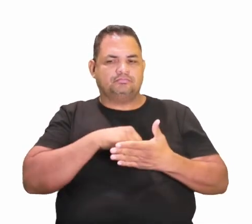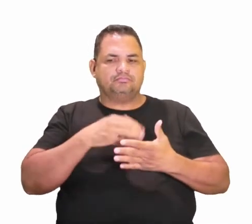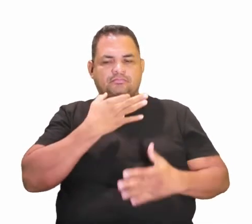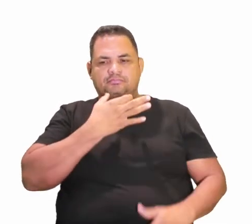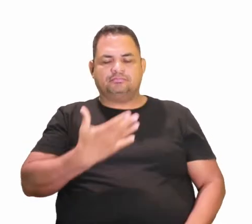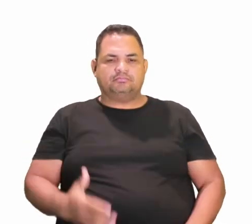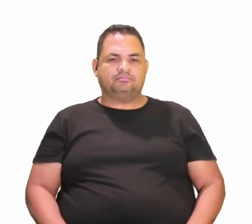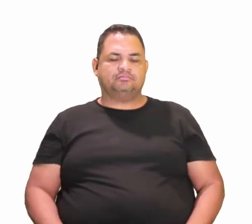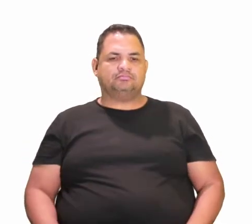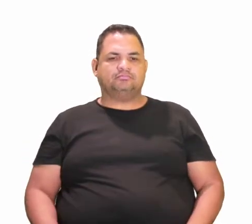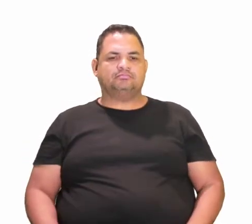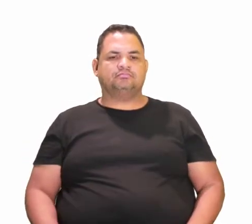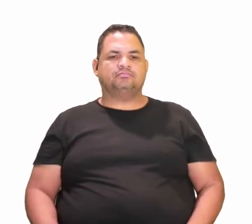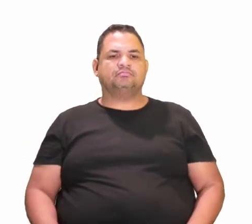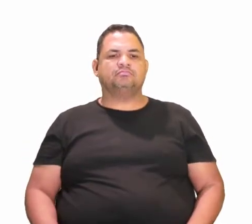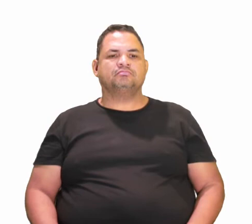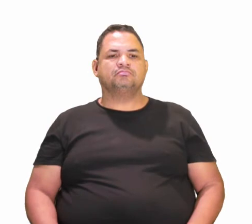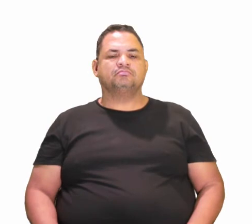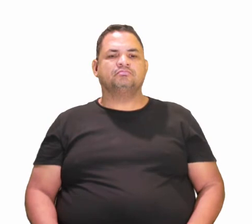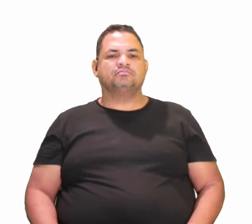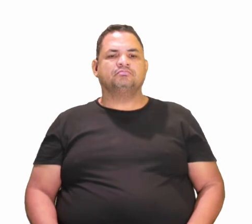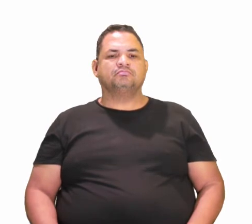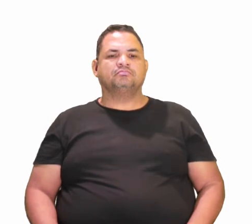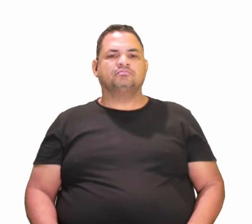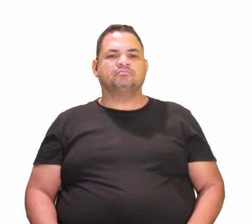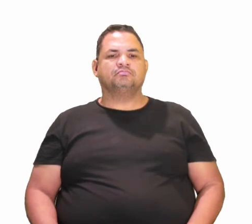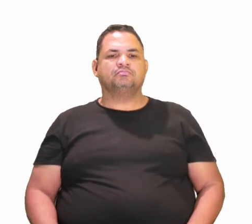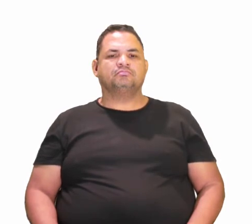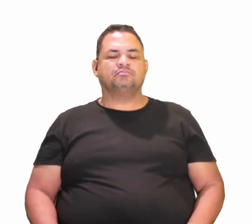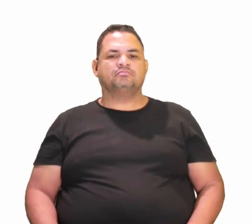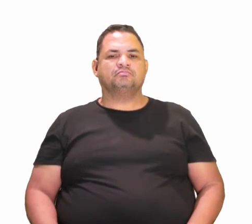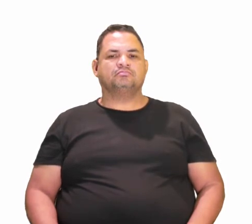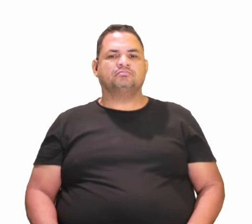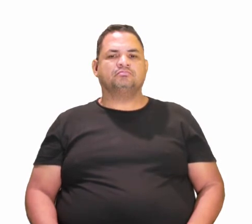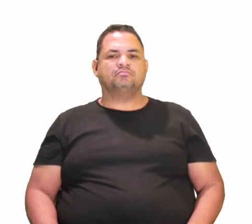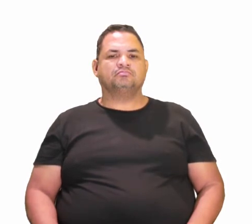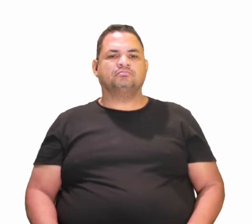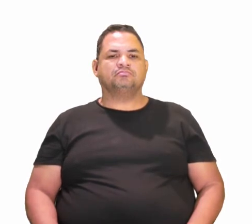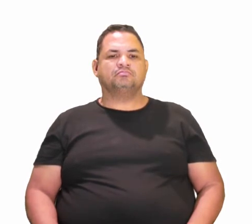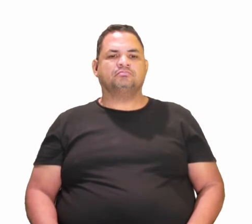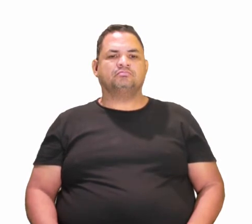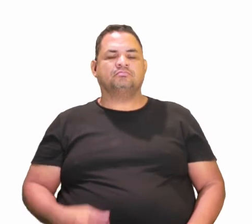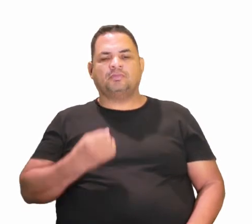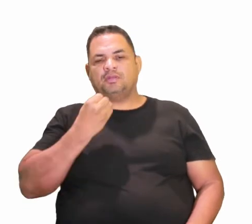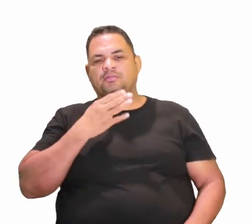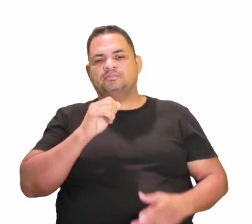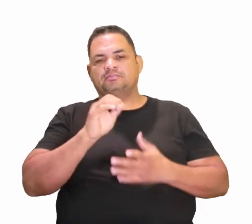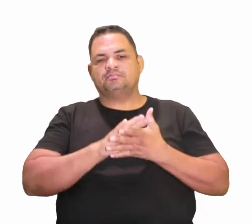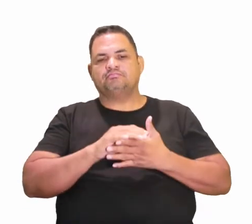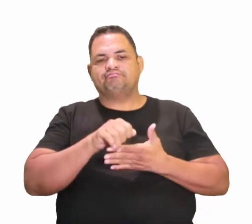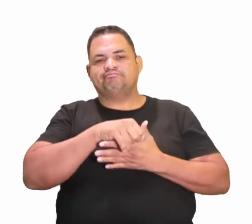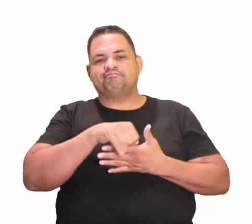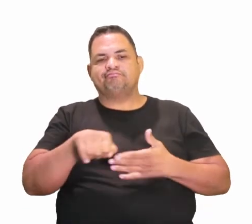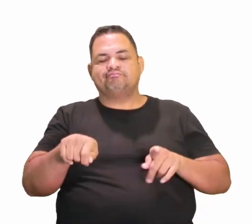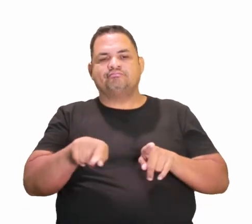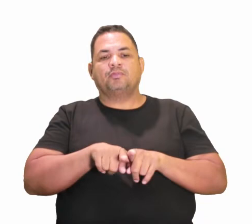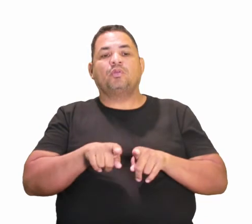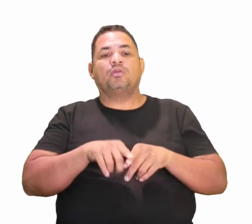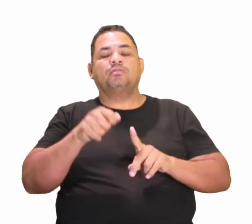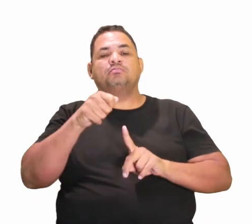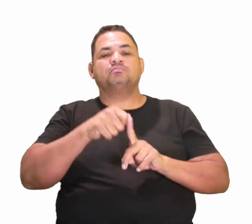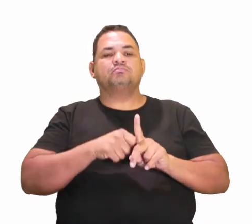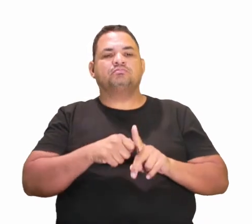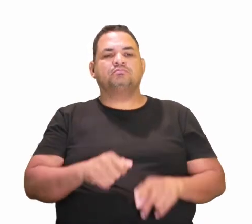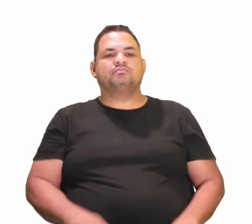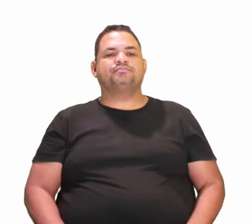de uma vez escreva é só vai marcar ali é bom escrever também então aí qual é o mês